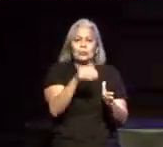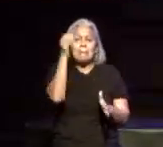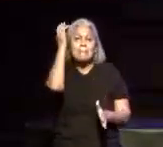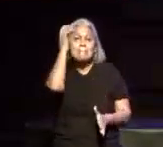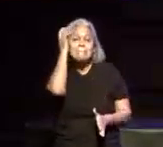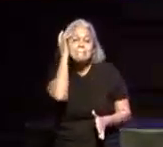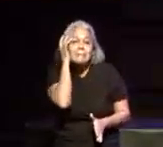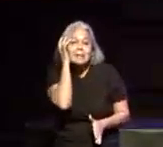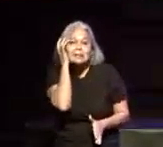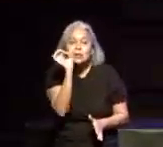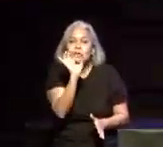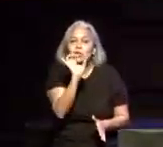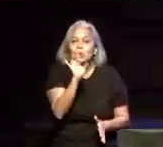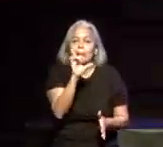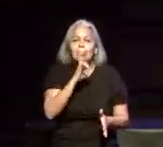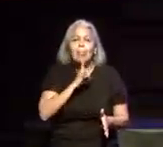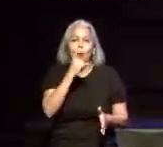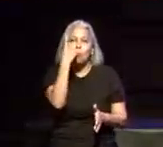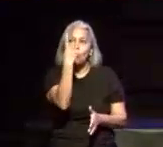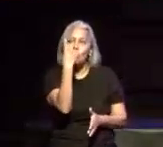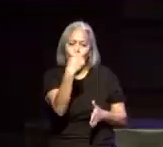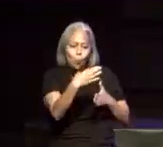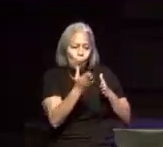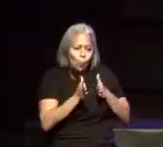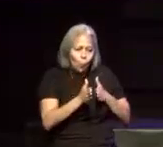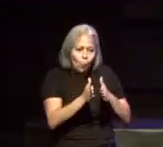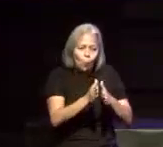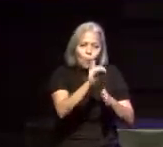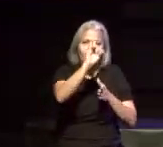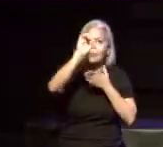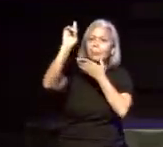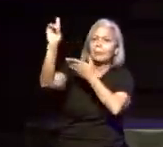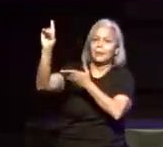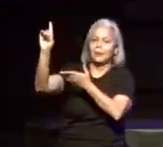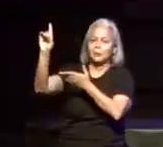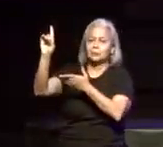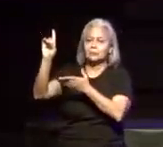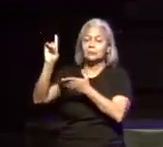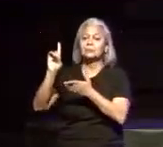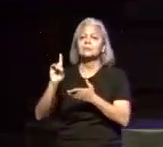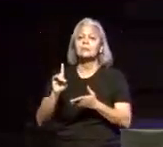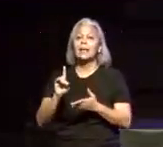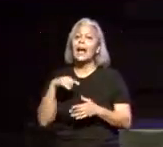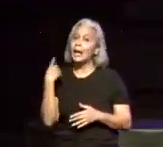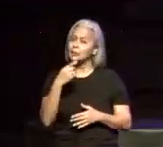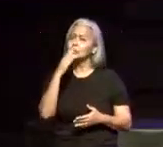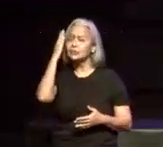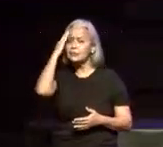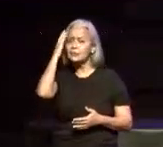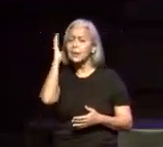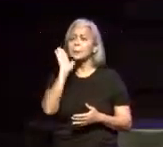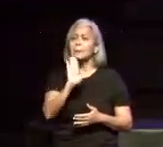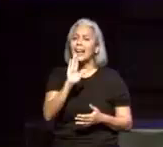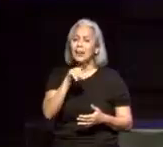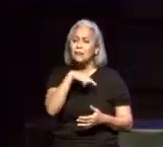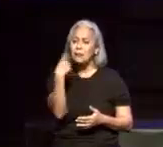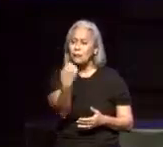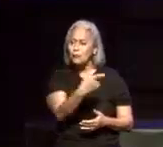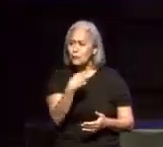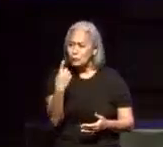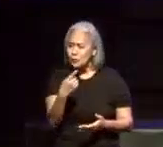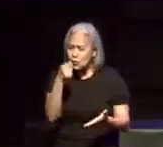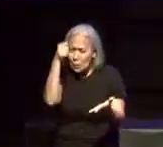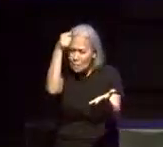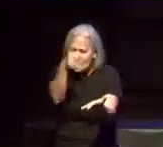realmente acredita. Mas, ainda assim, quando você impõe isso sobre outra pessoa, a maneira como ela recebe pode ser negativa. E